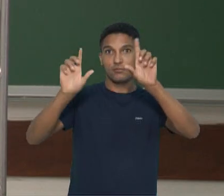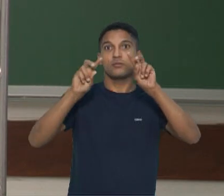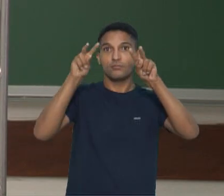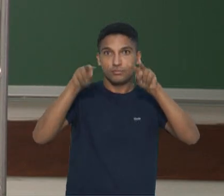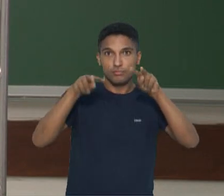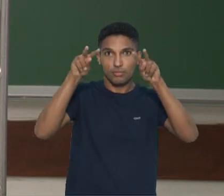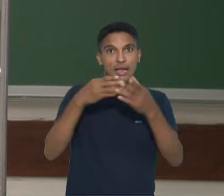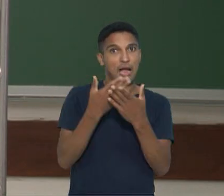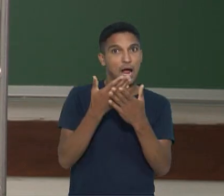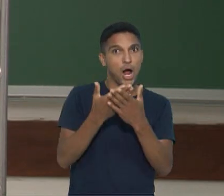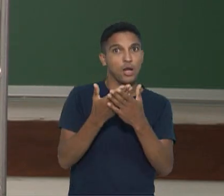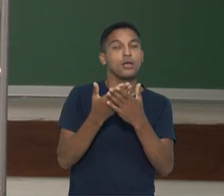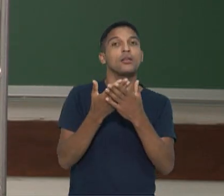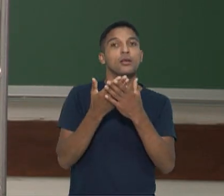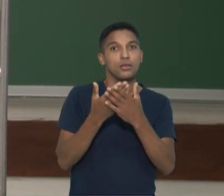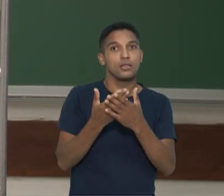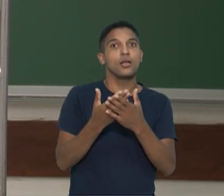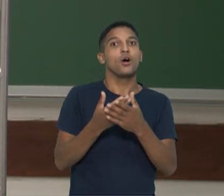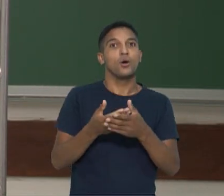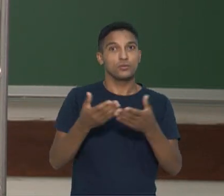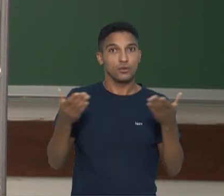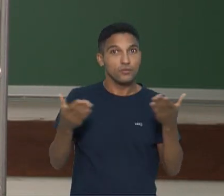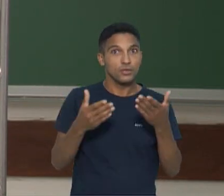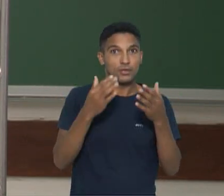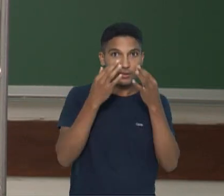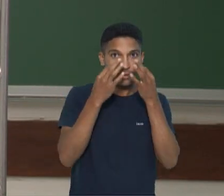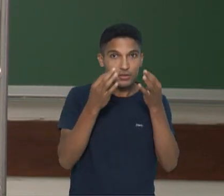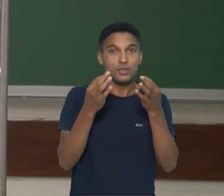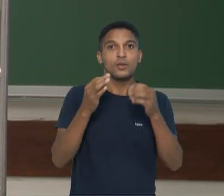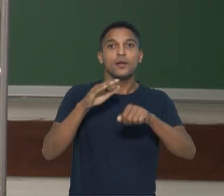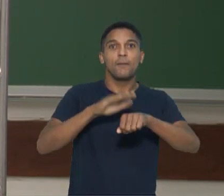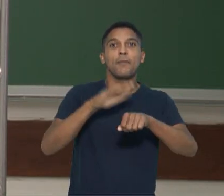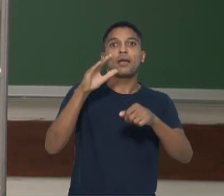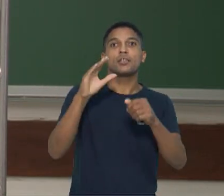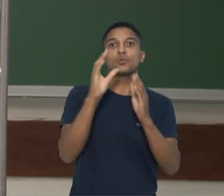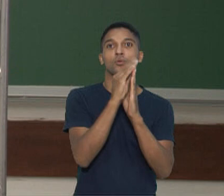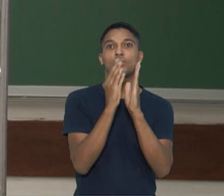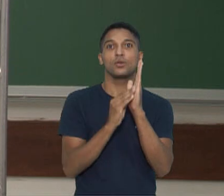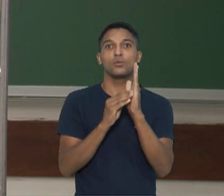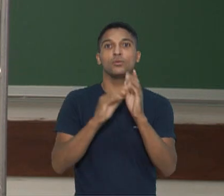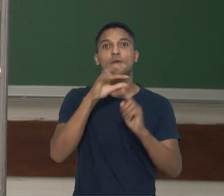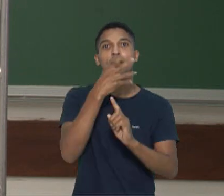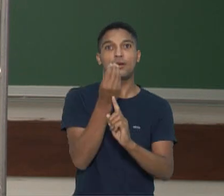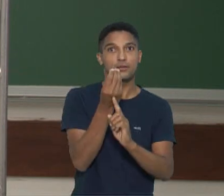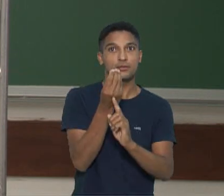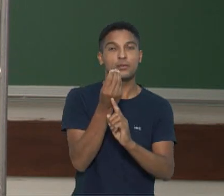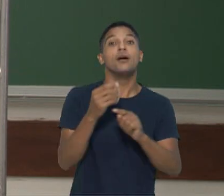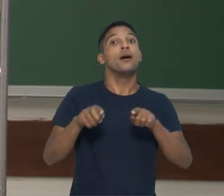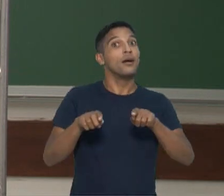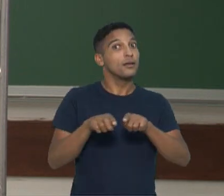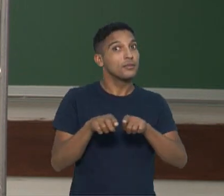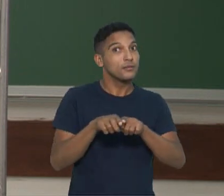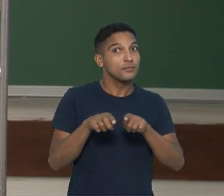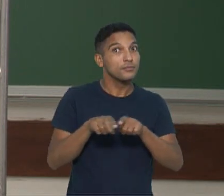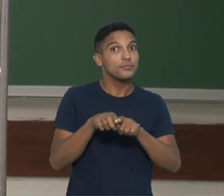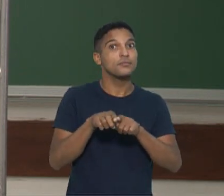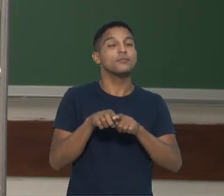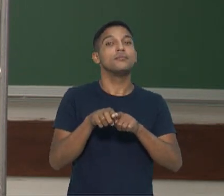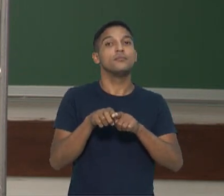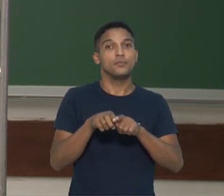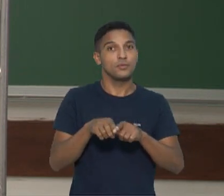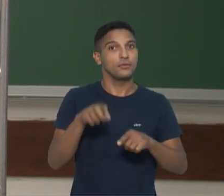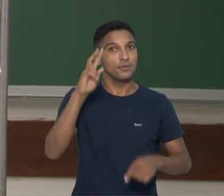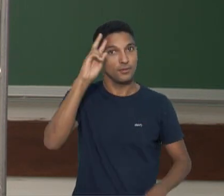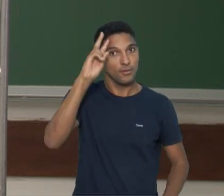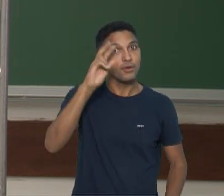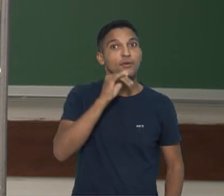para mais um conteúdo, mais descoberta sobre a arte, ok? Ah! E eu não posso esquecer de lembrá-los que